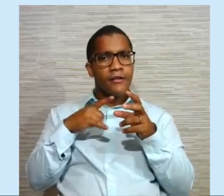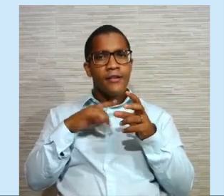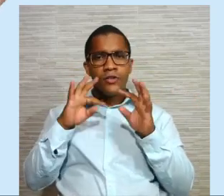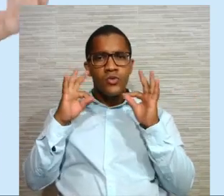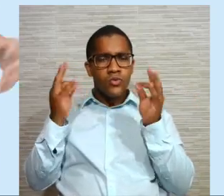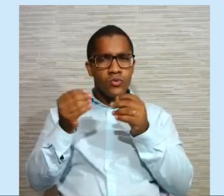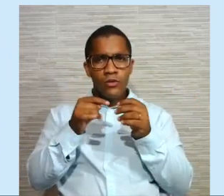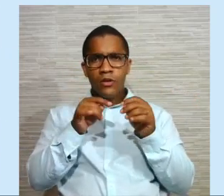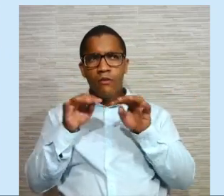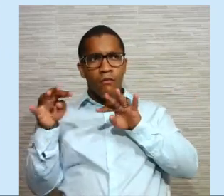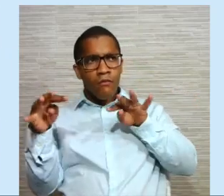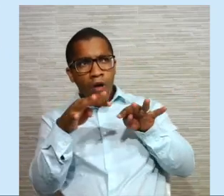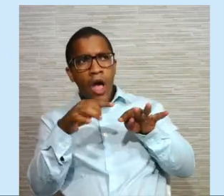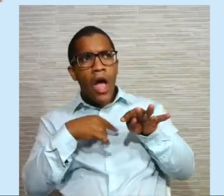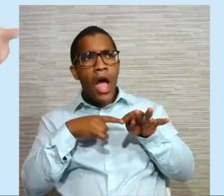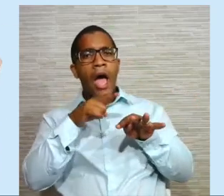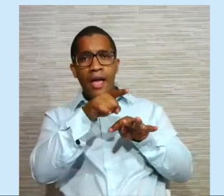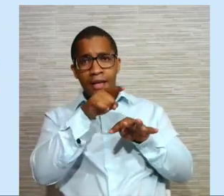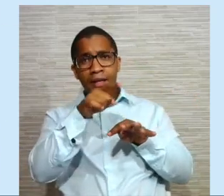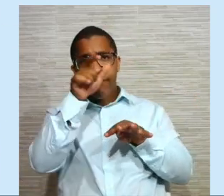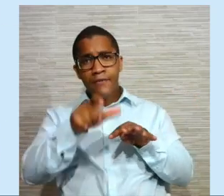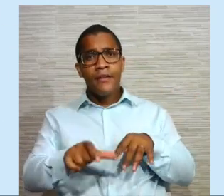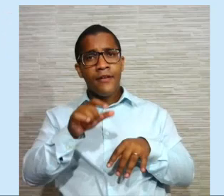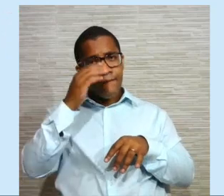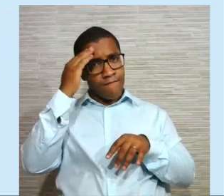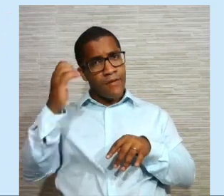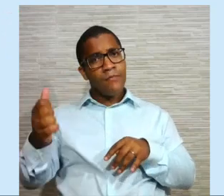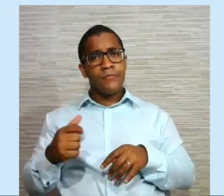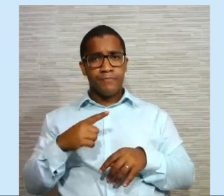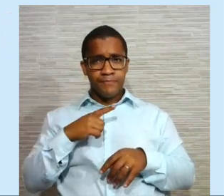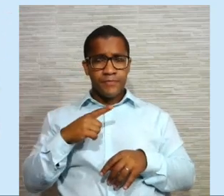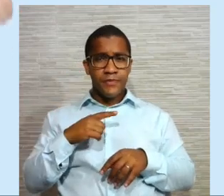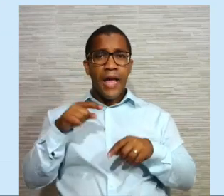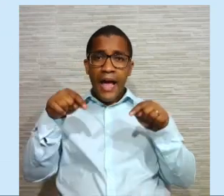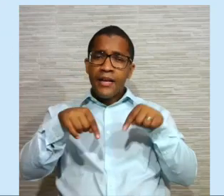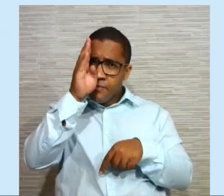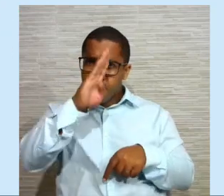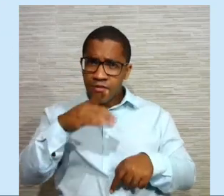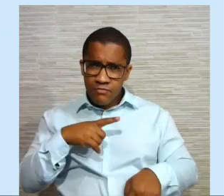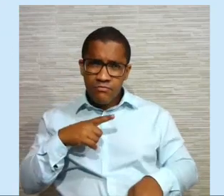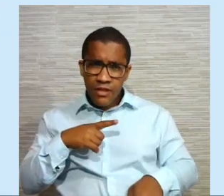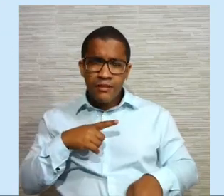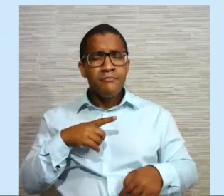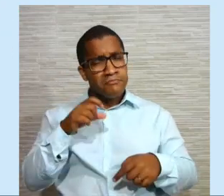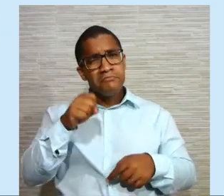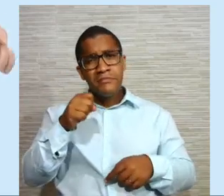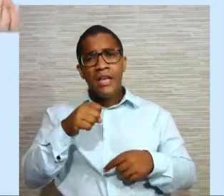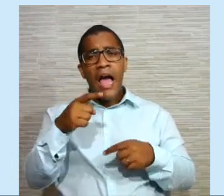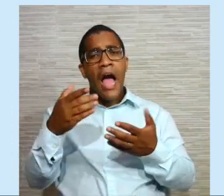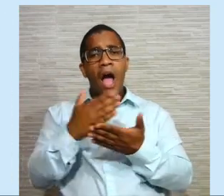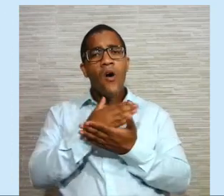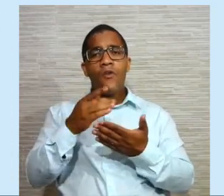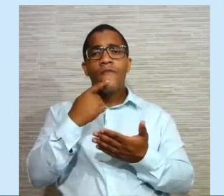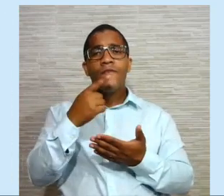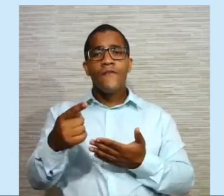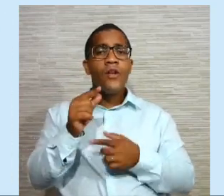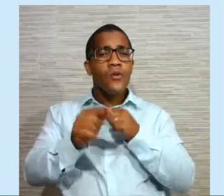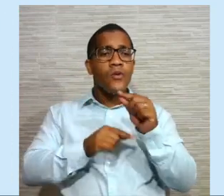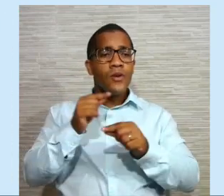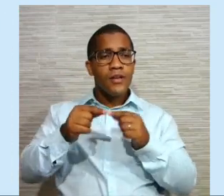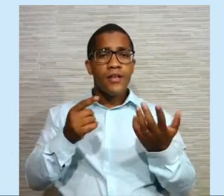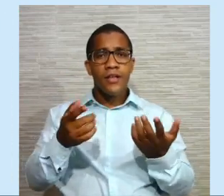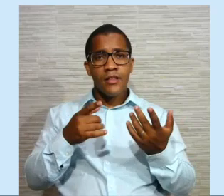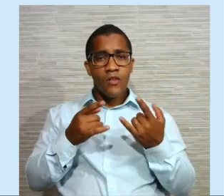além, né, de David Bowie, tivemos grandes outros nomes. Aqui no Brasil, costuma-se falar que um dos